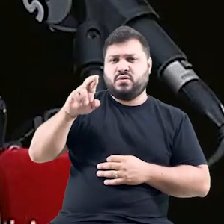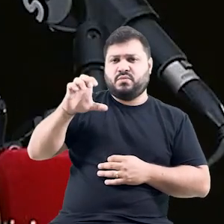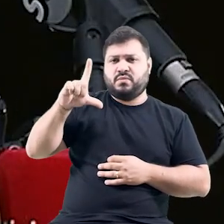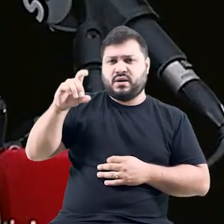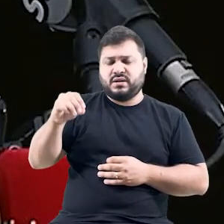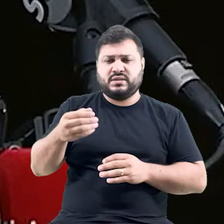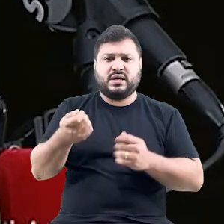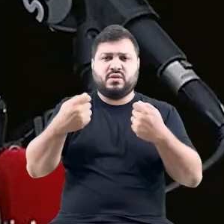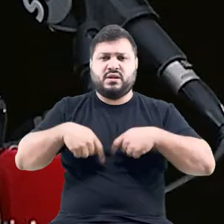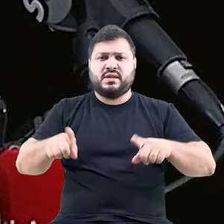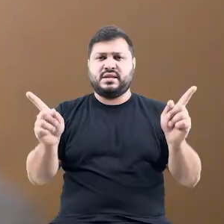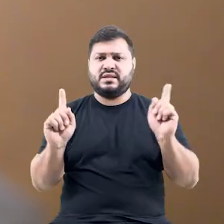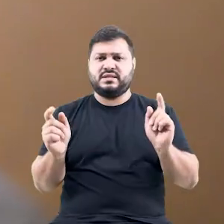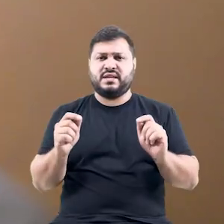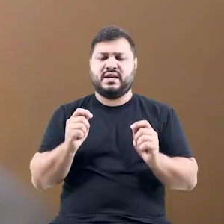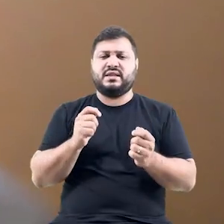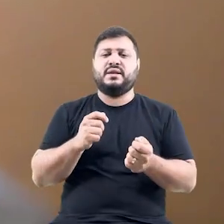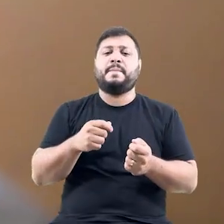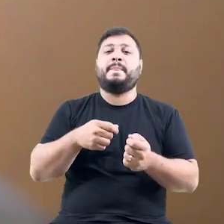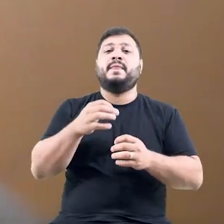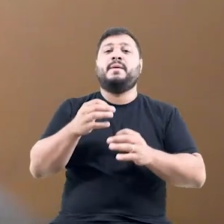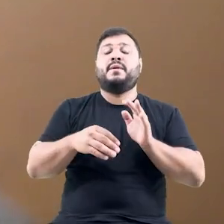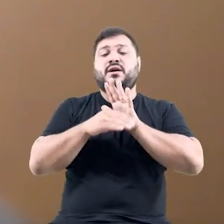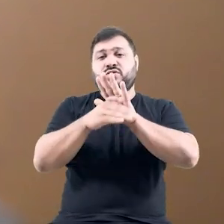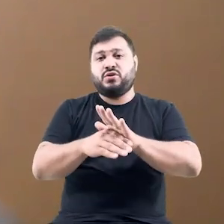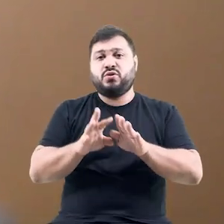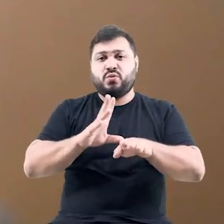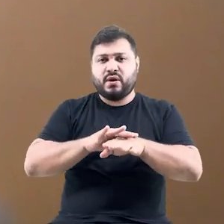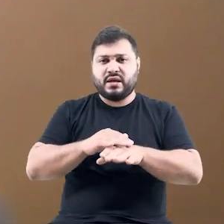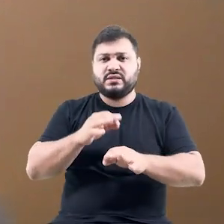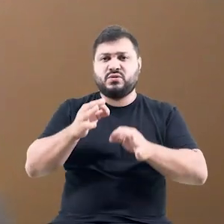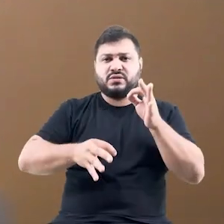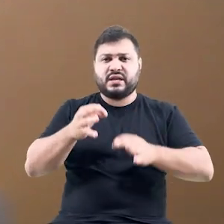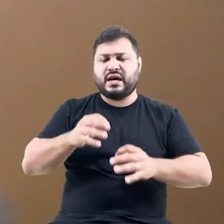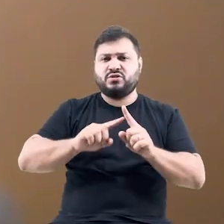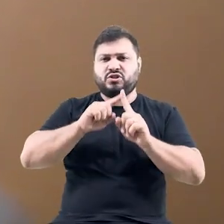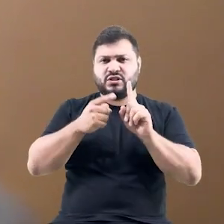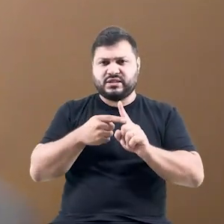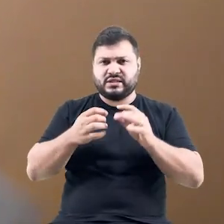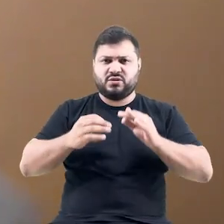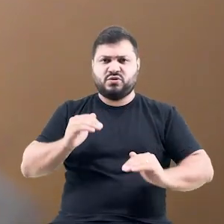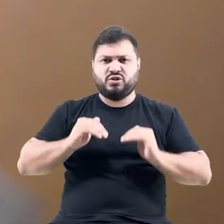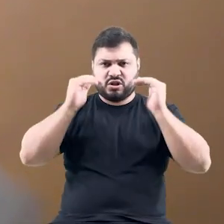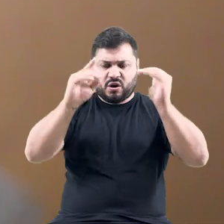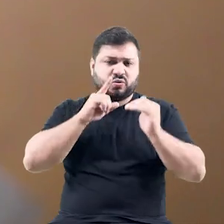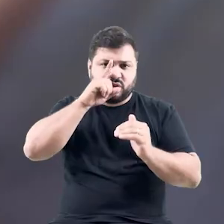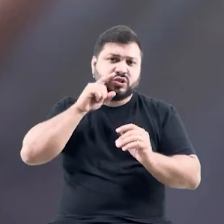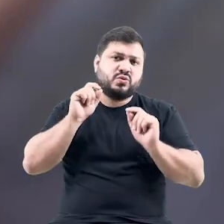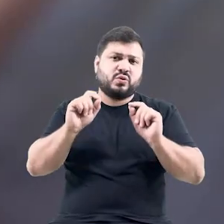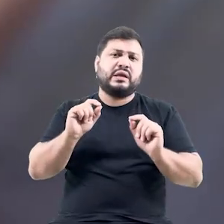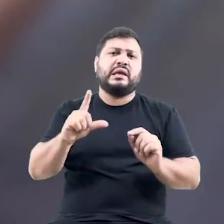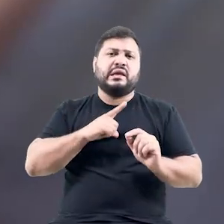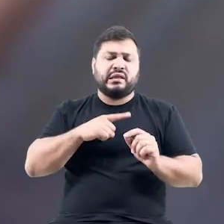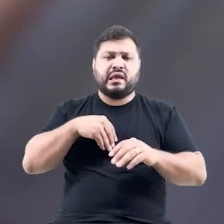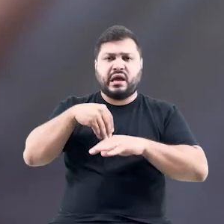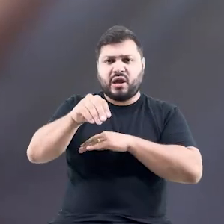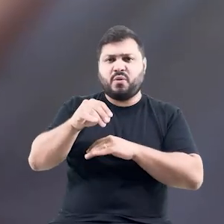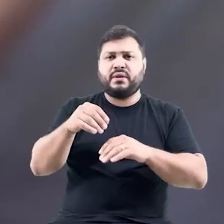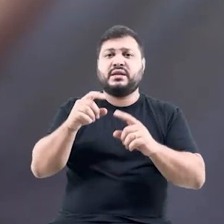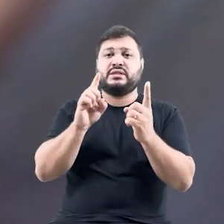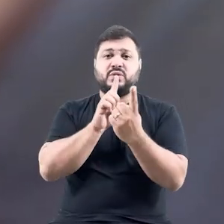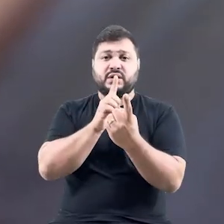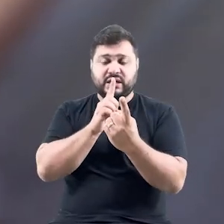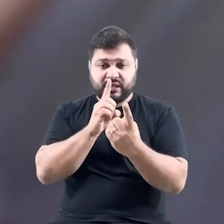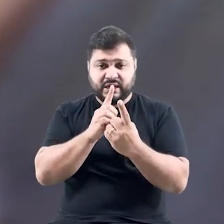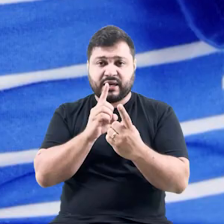Castro, que isenta de carência para fins de auxílio-doença os casos de gestação de alto risco, em que haja